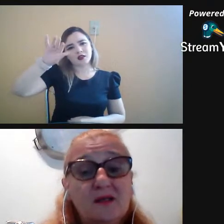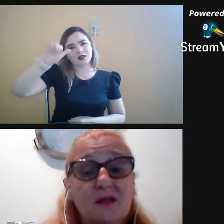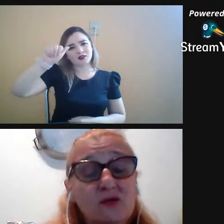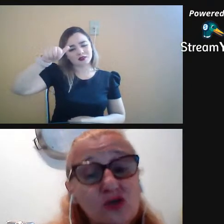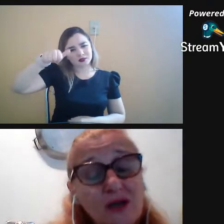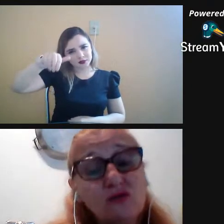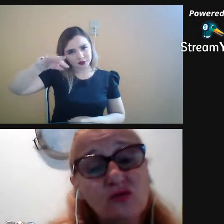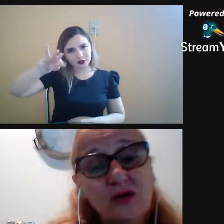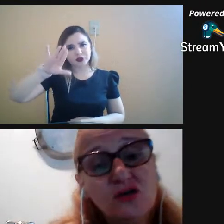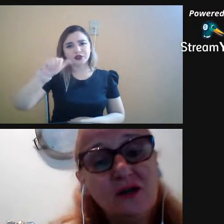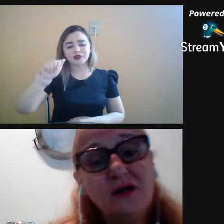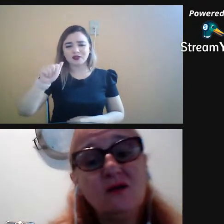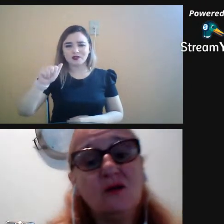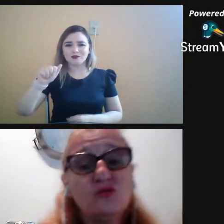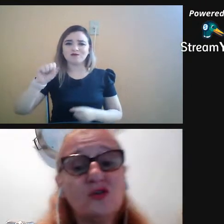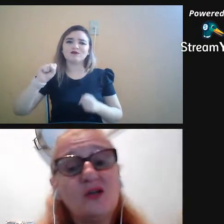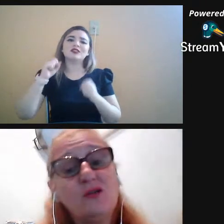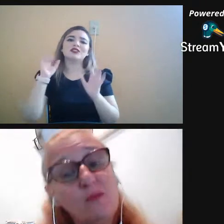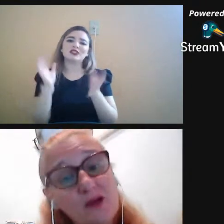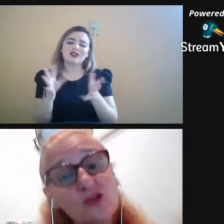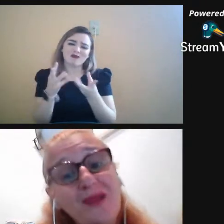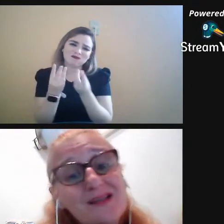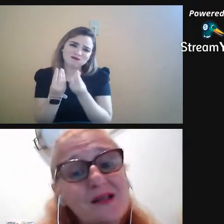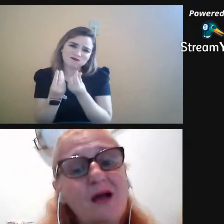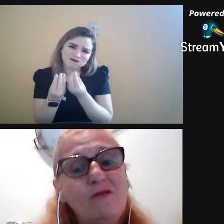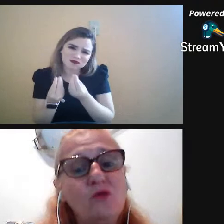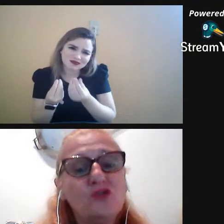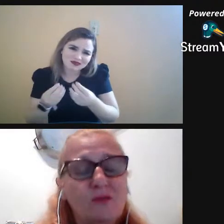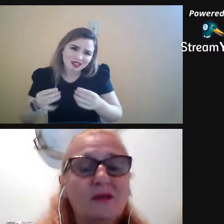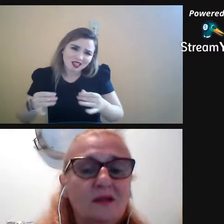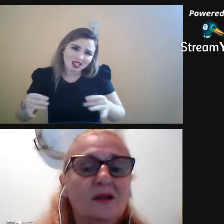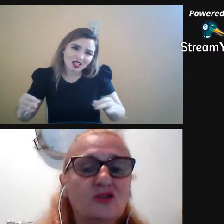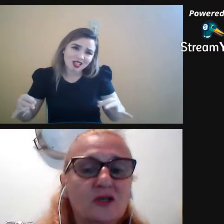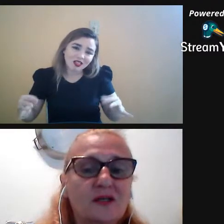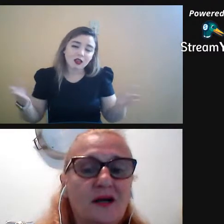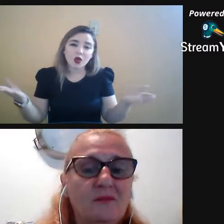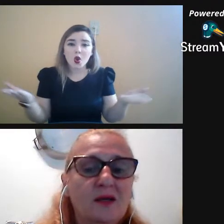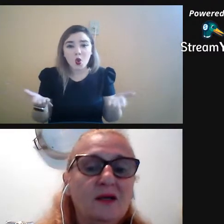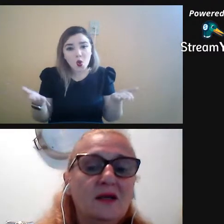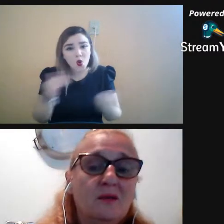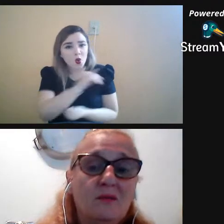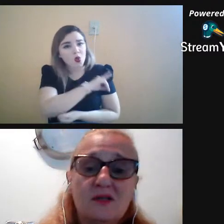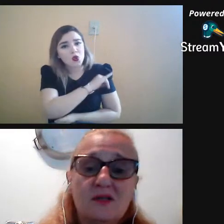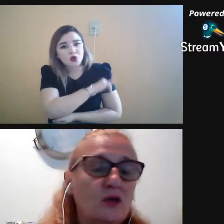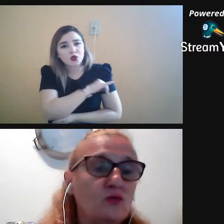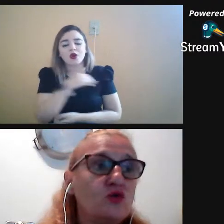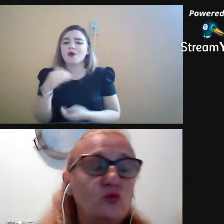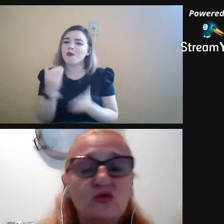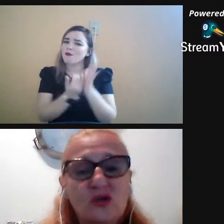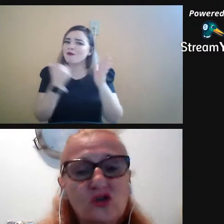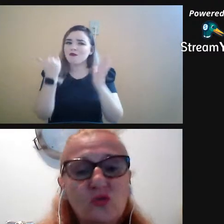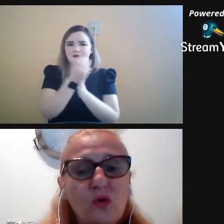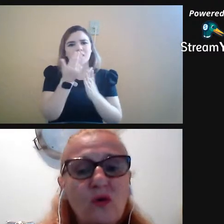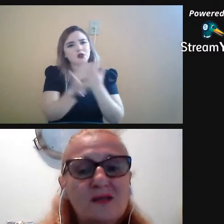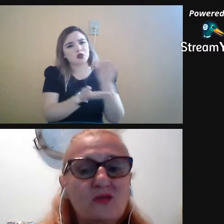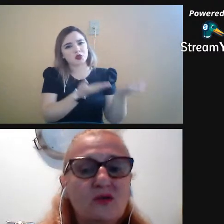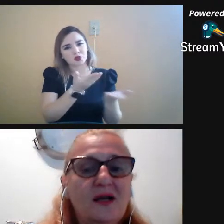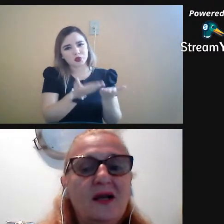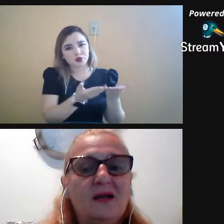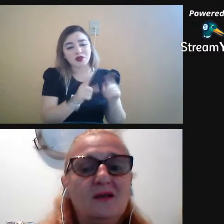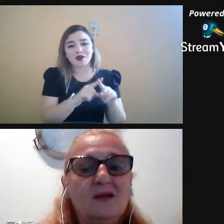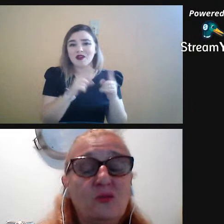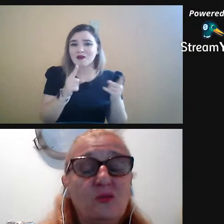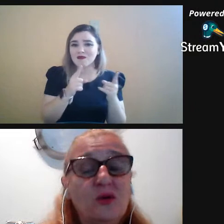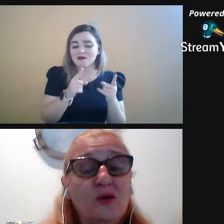que pareça, que o estado do Rio de Janeiro é um dos estados que mais preserva hoje a Mata Atlântica, tá? Mas eu tenho o Sul, já destruiu quase